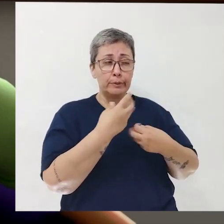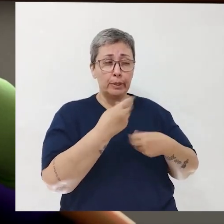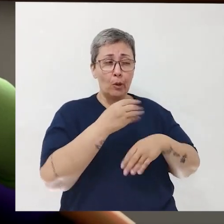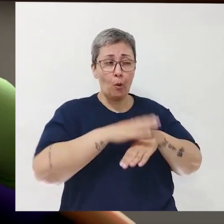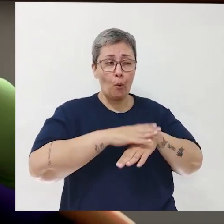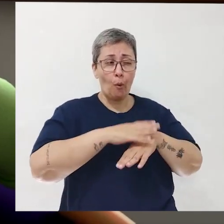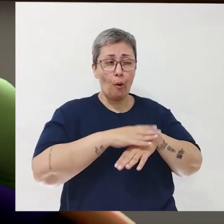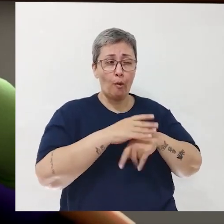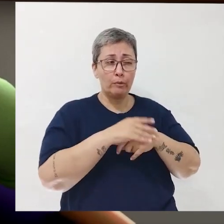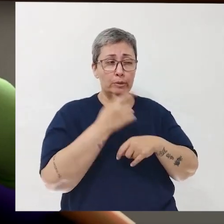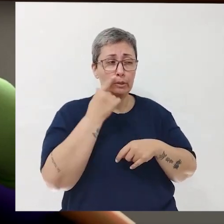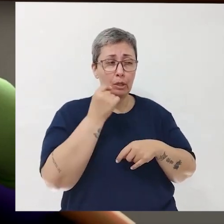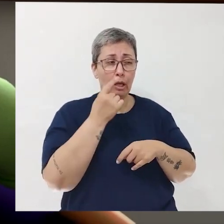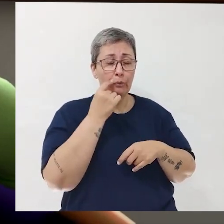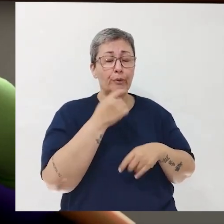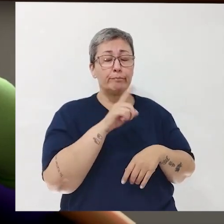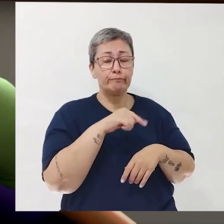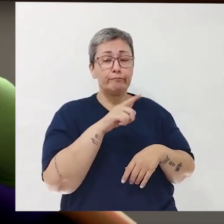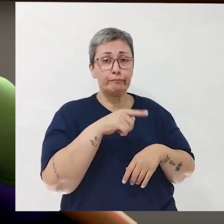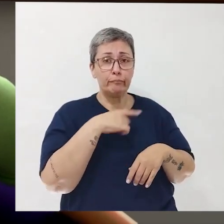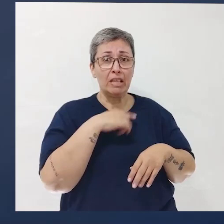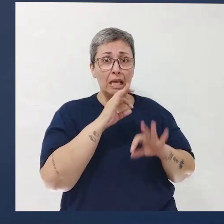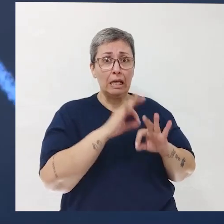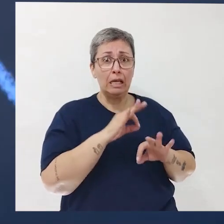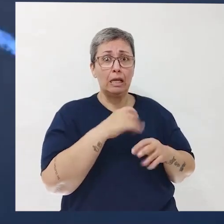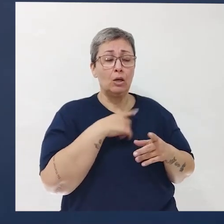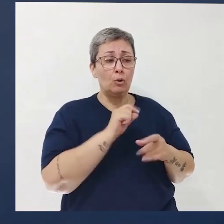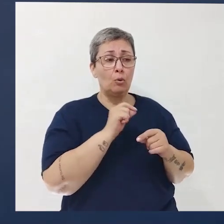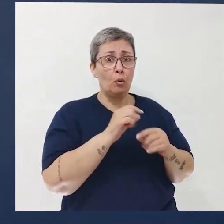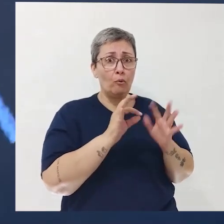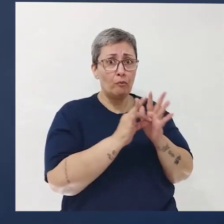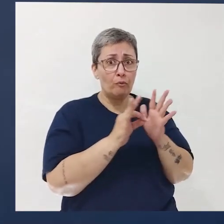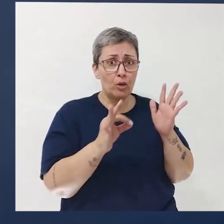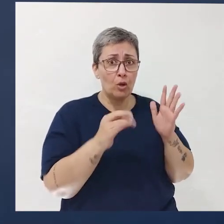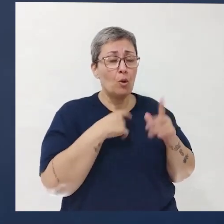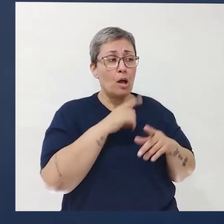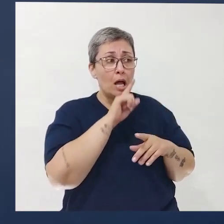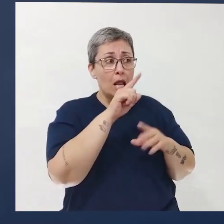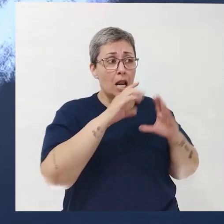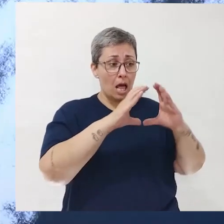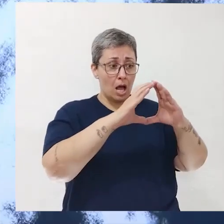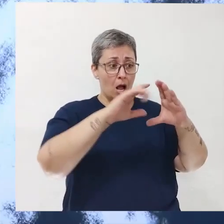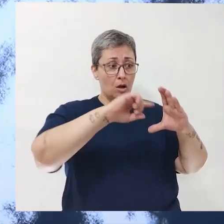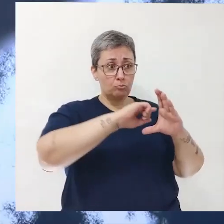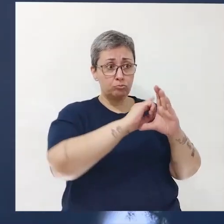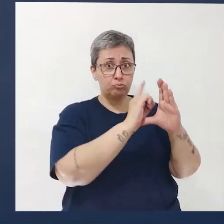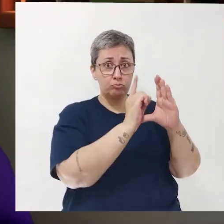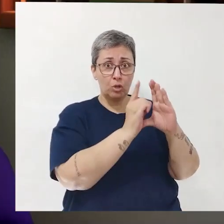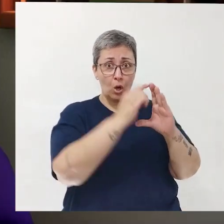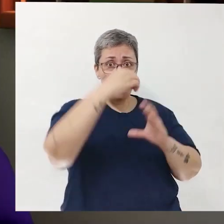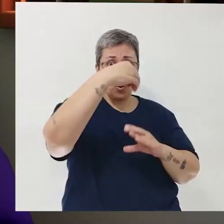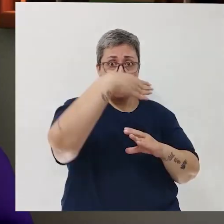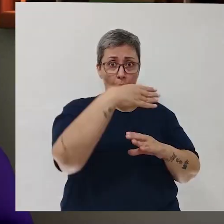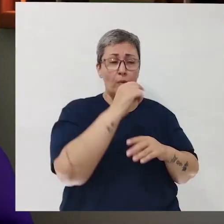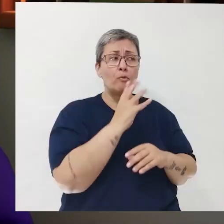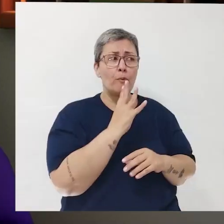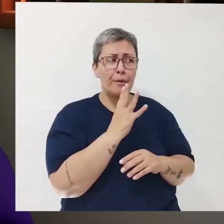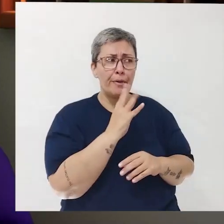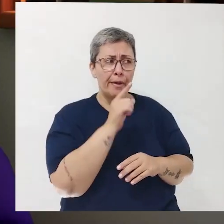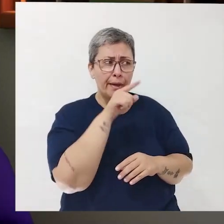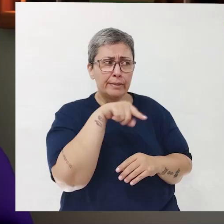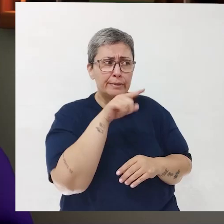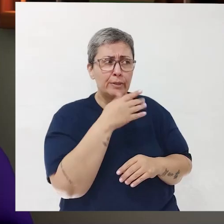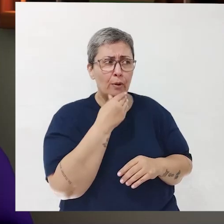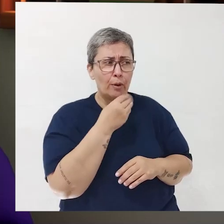ensinar a fazer um gato. É, isso, com fio, lá no relógio de luz. Você conhece